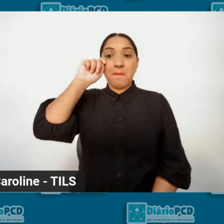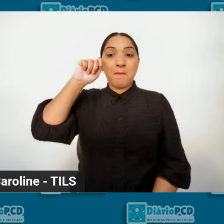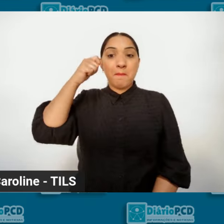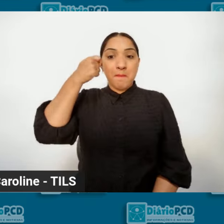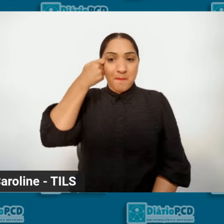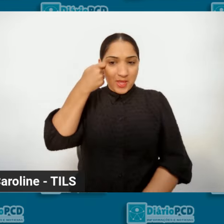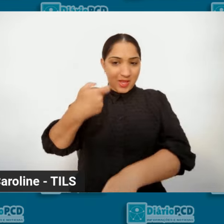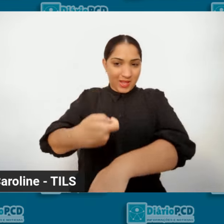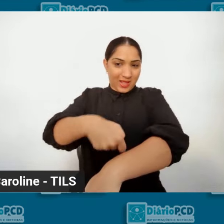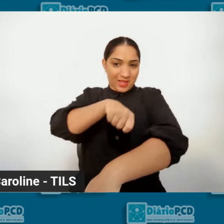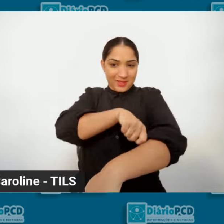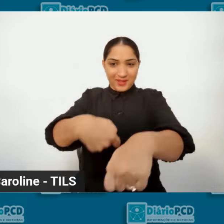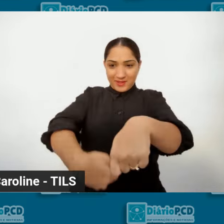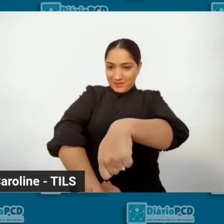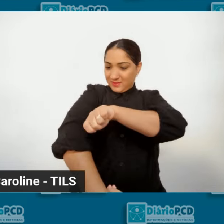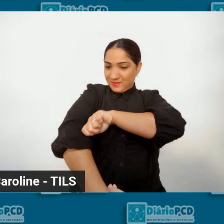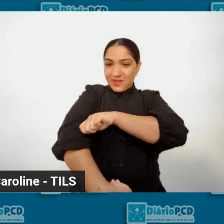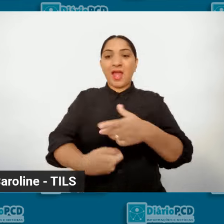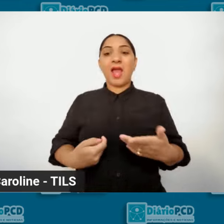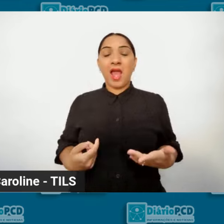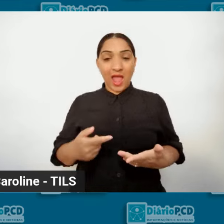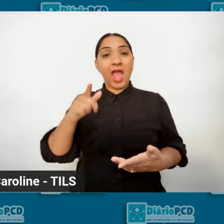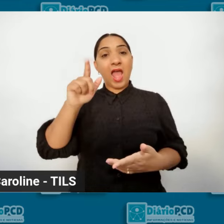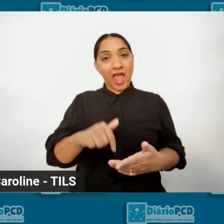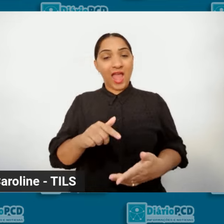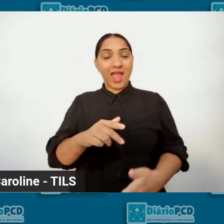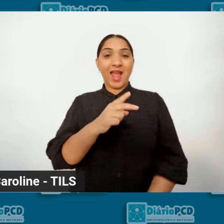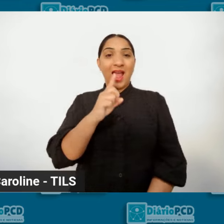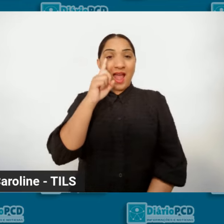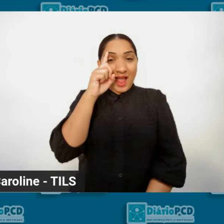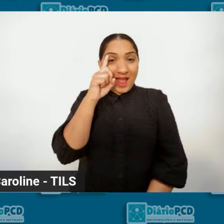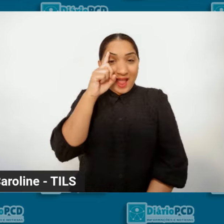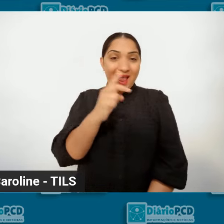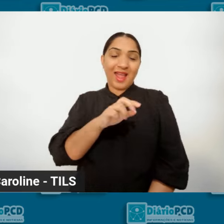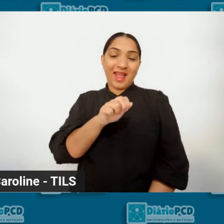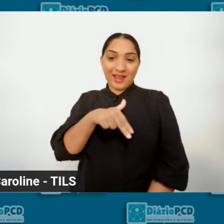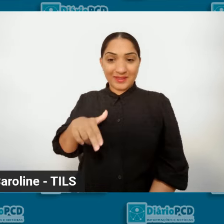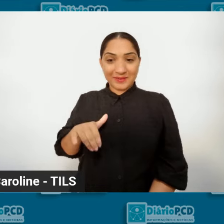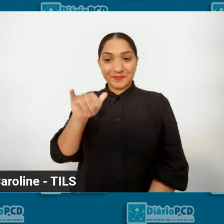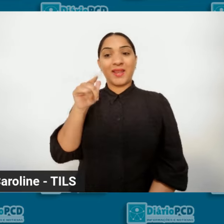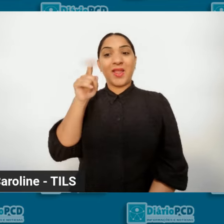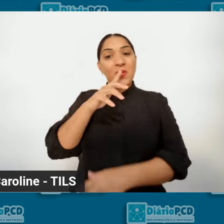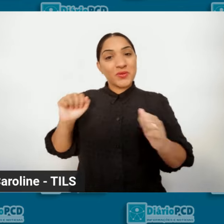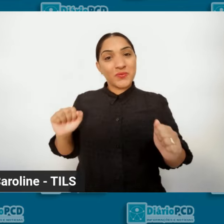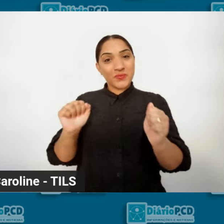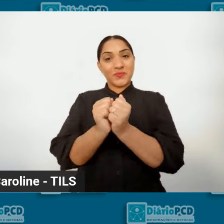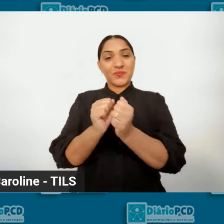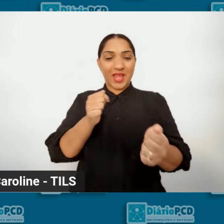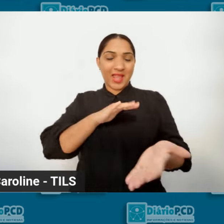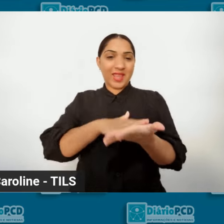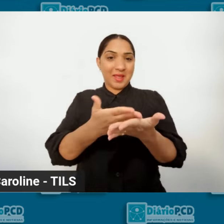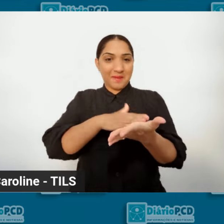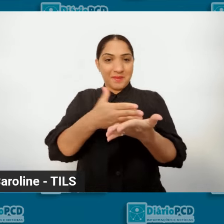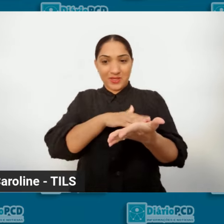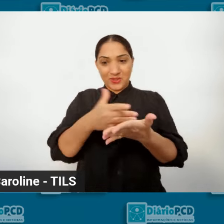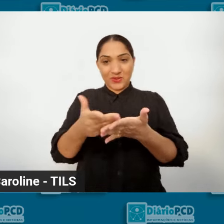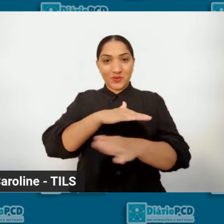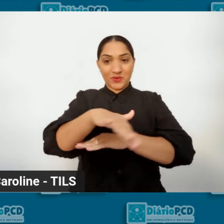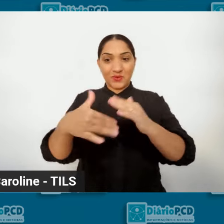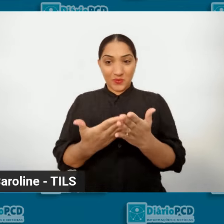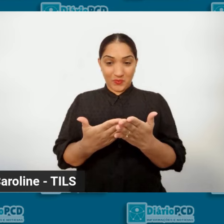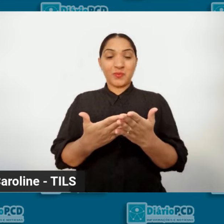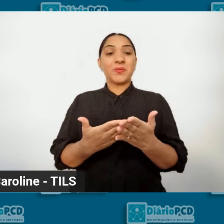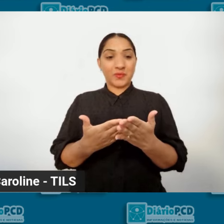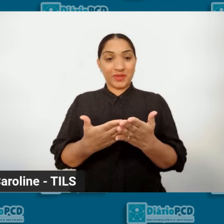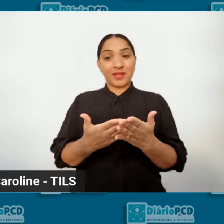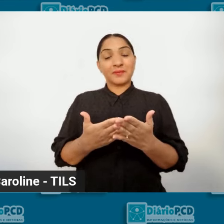dobrada na altura dos cotovelos. Esta é a Anne Caroline, que vai interpretar tudo em Libras na noite dessa segunda-feira. Por sinal, quero